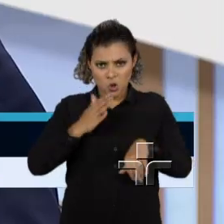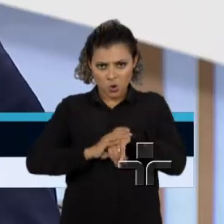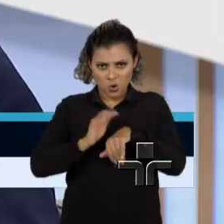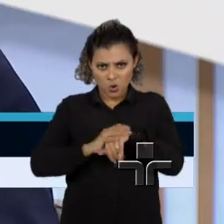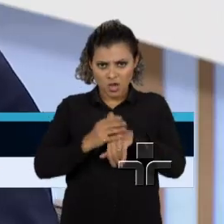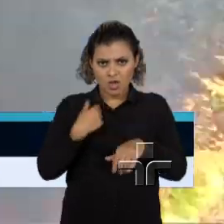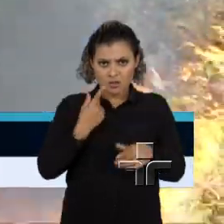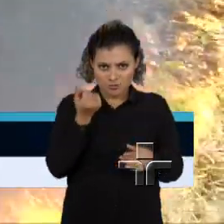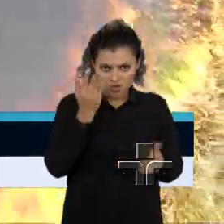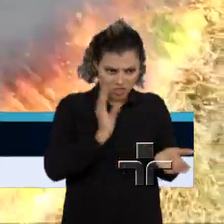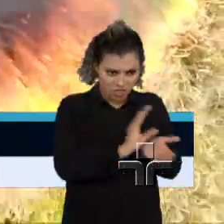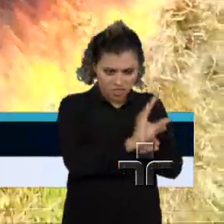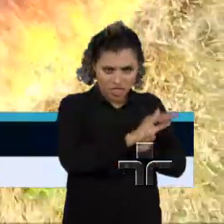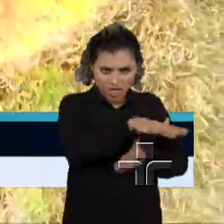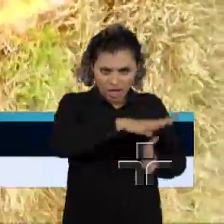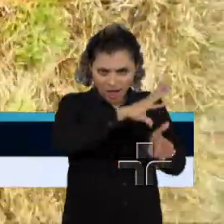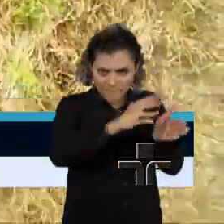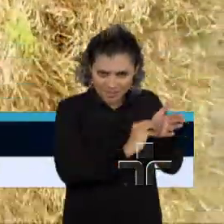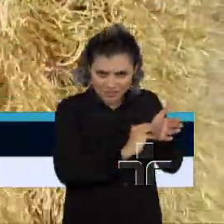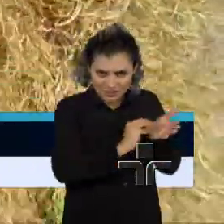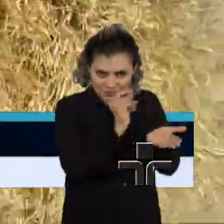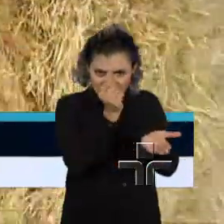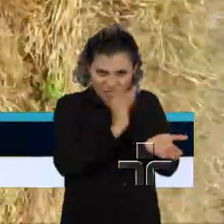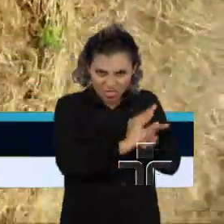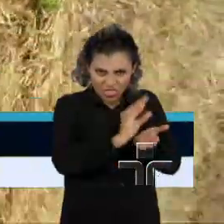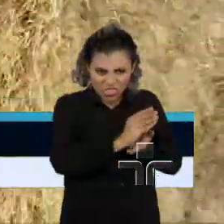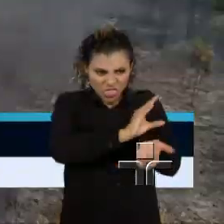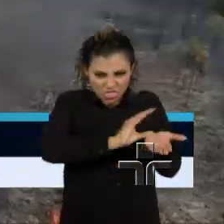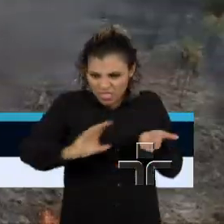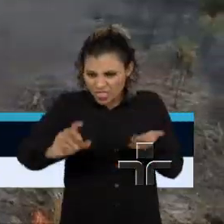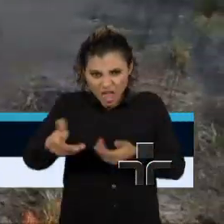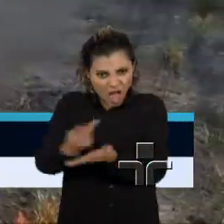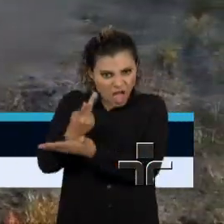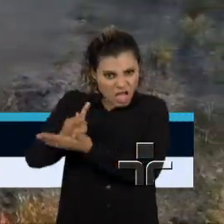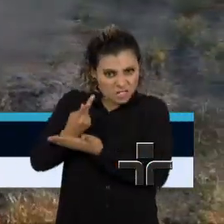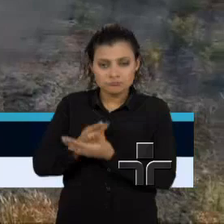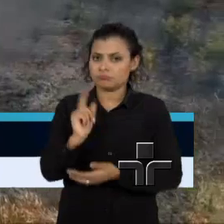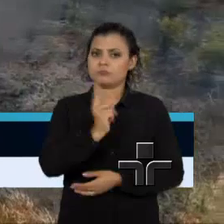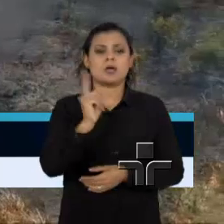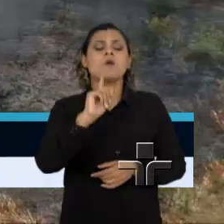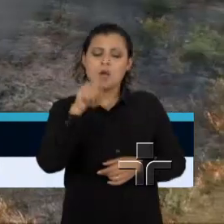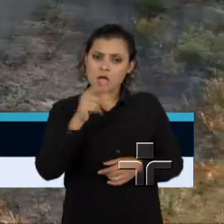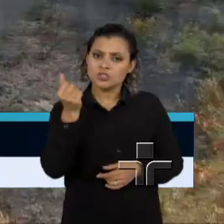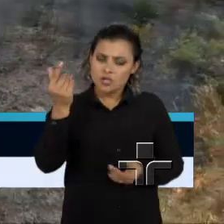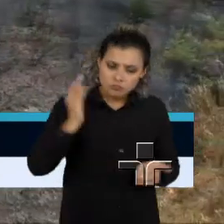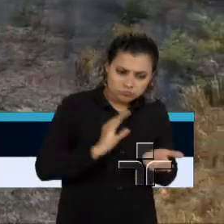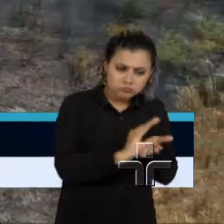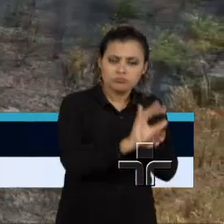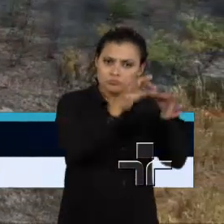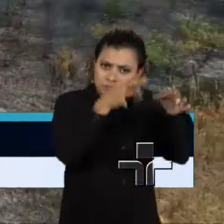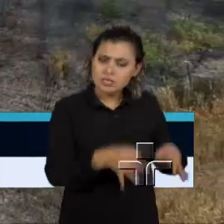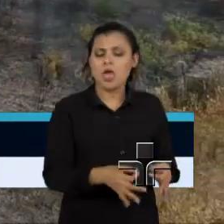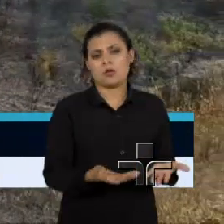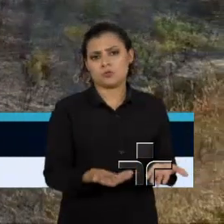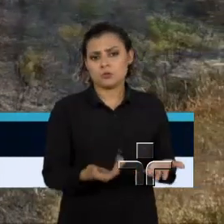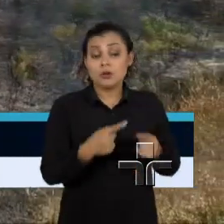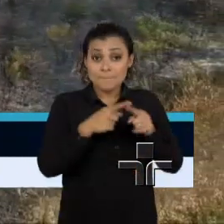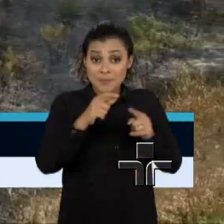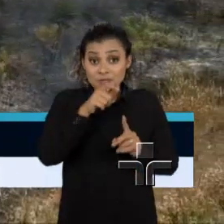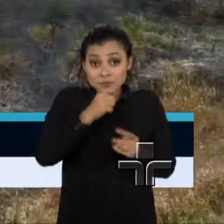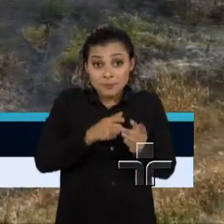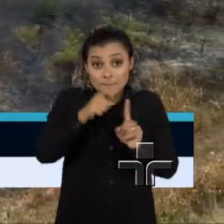Fundo Amazônia e que a ideia do governo federal era rever critérios de uso das doações. No começo de